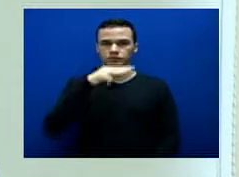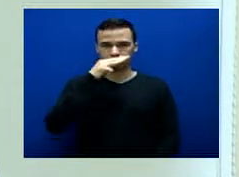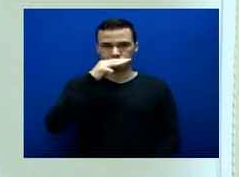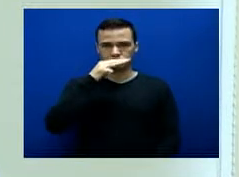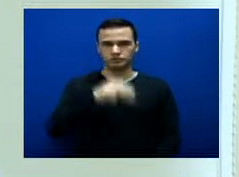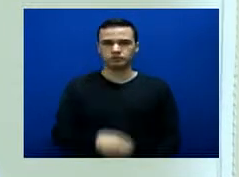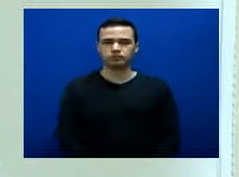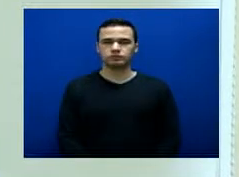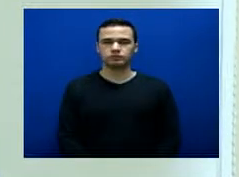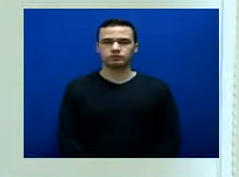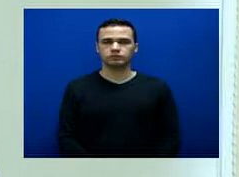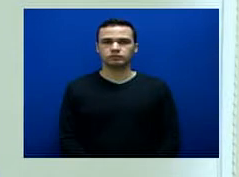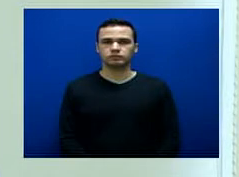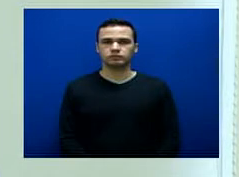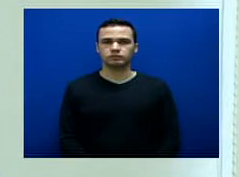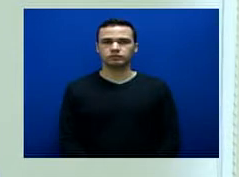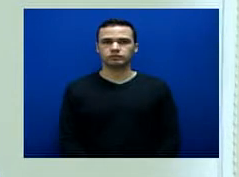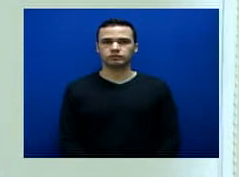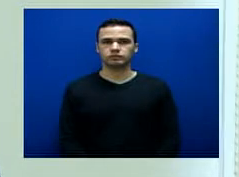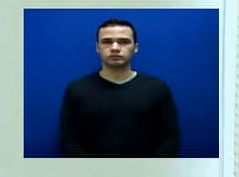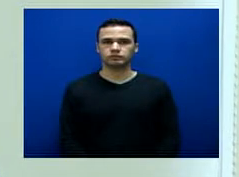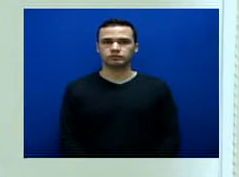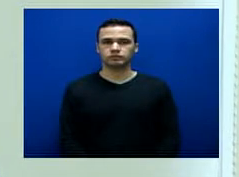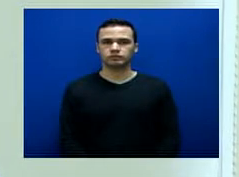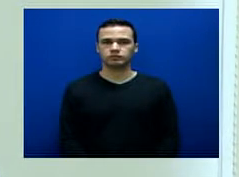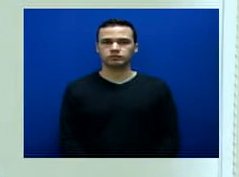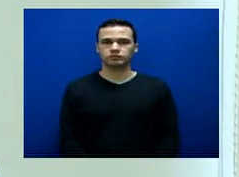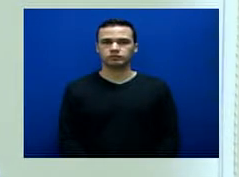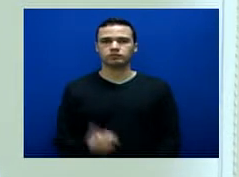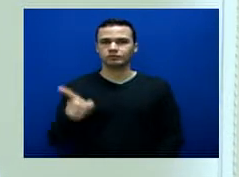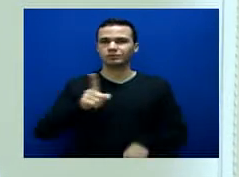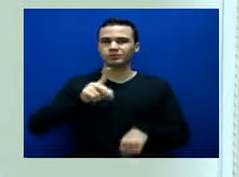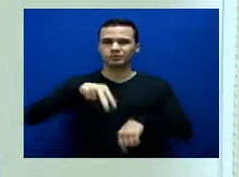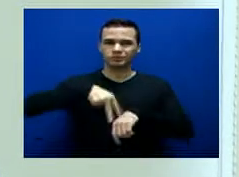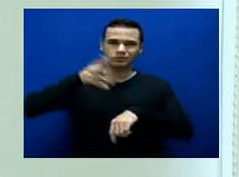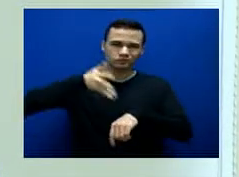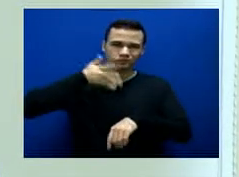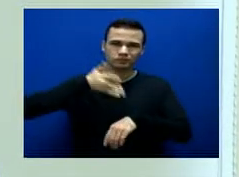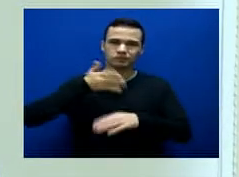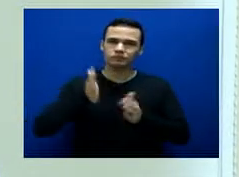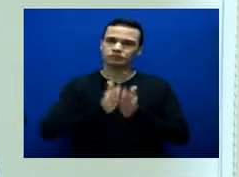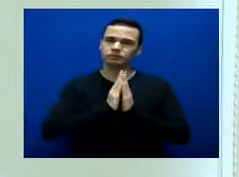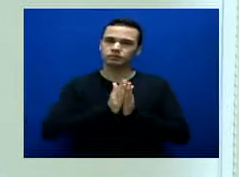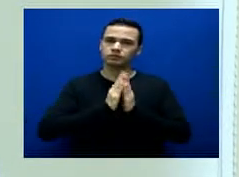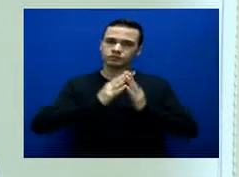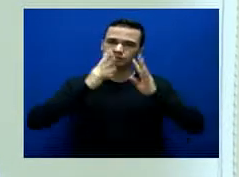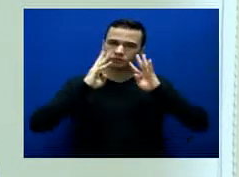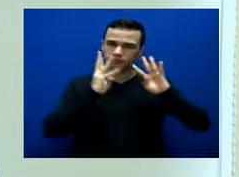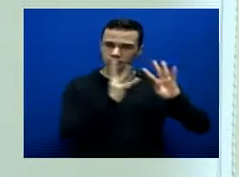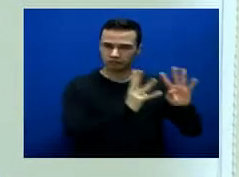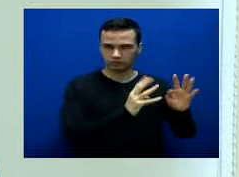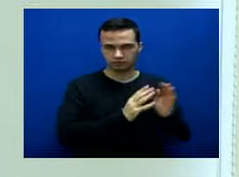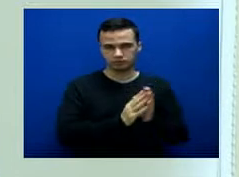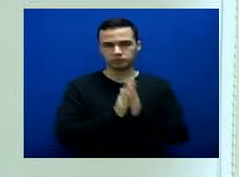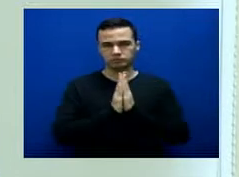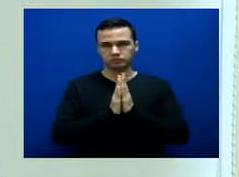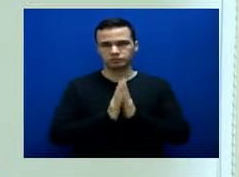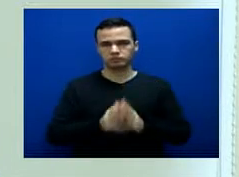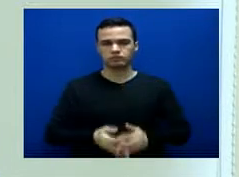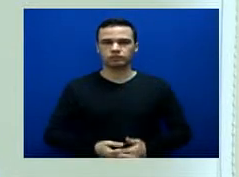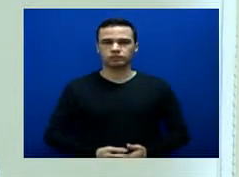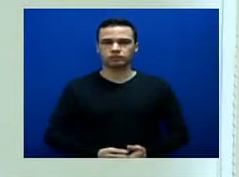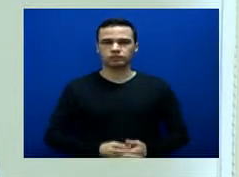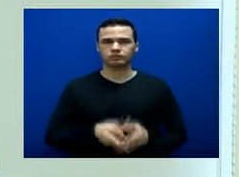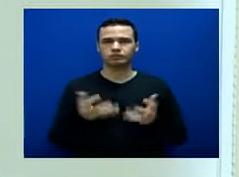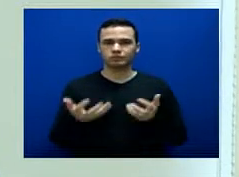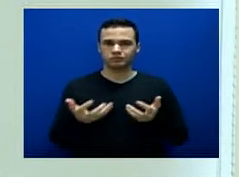Martinez. Pessoal. Pessoal, só um minutinho, por favor. Tem um orador na tribuna, por favor. Operada, só um minutinho, por favor.